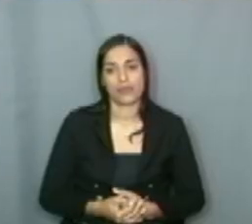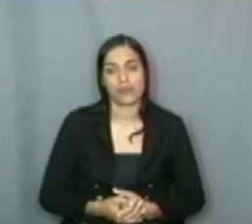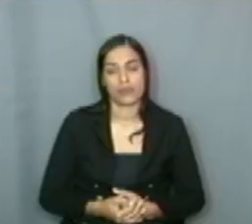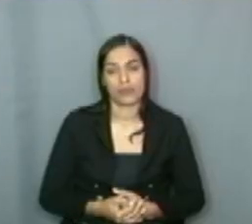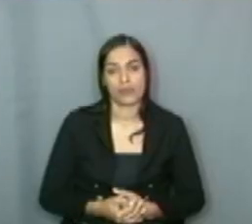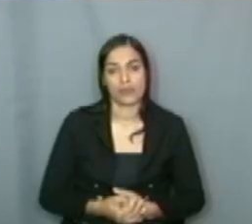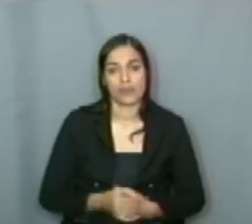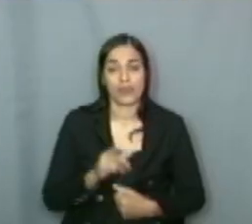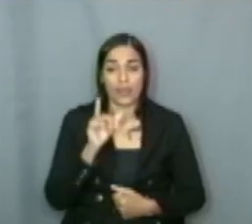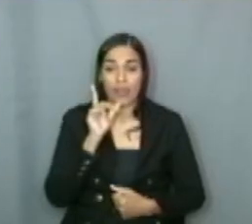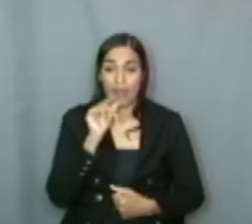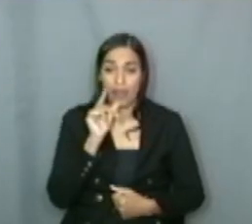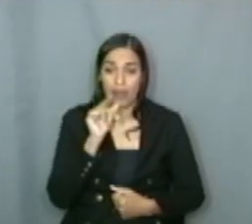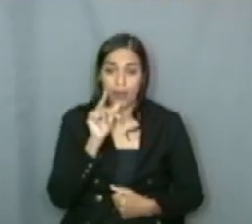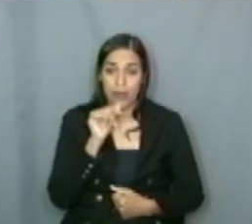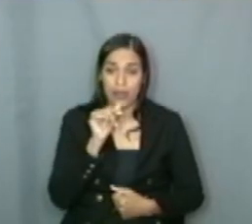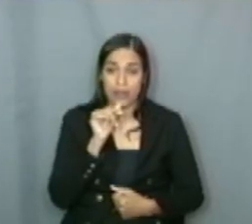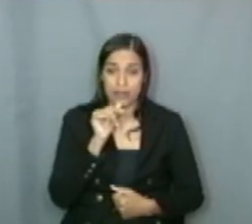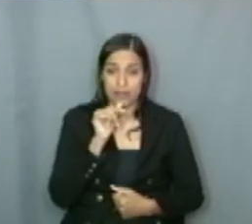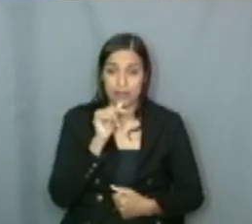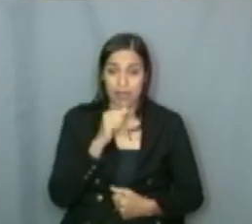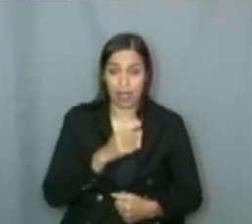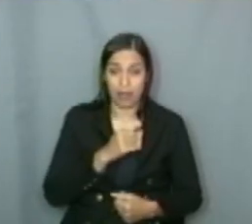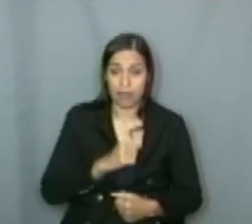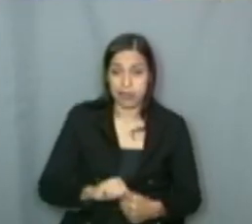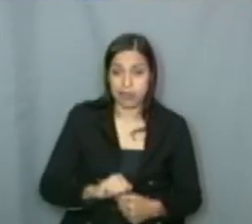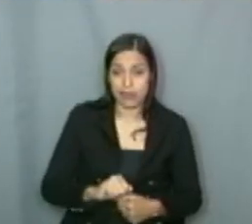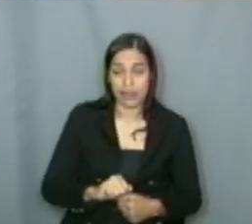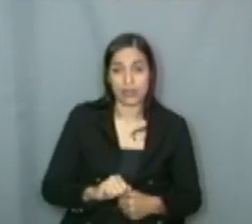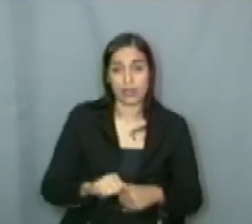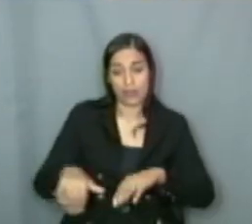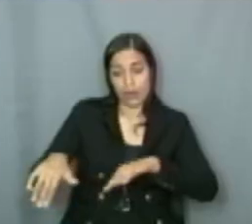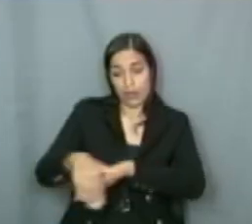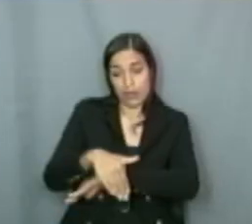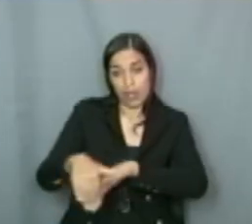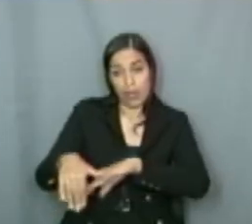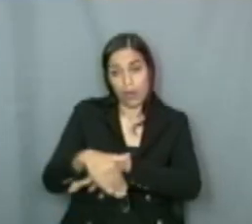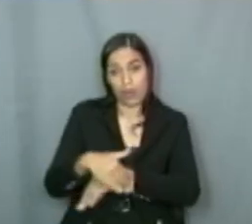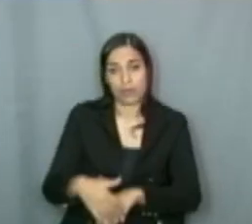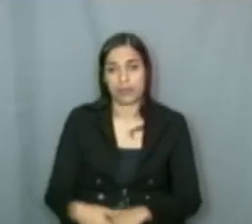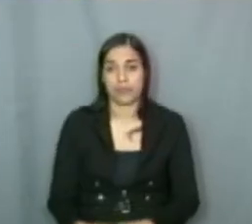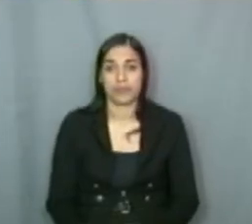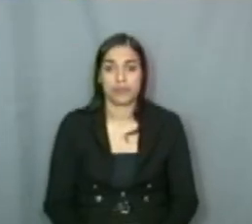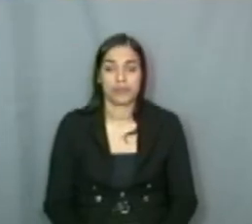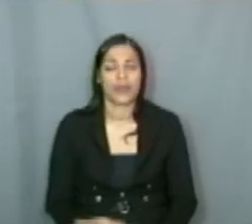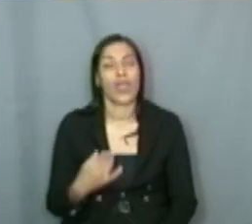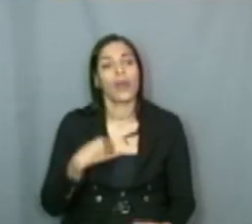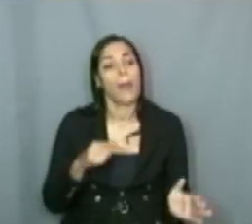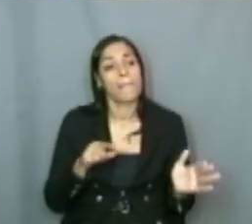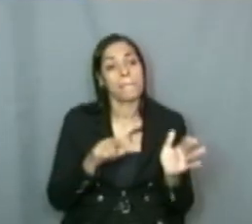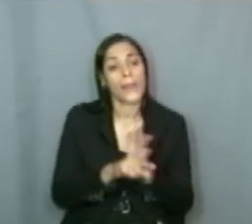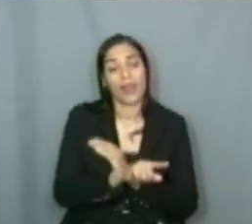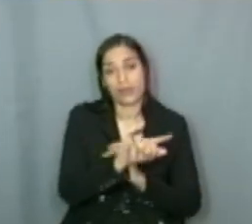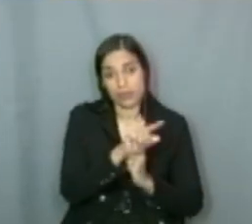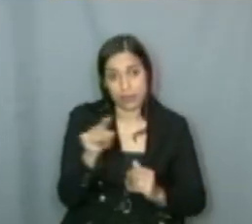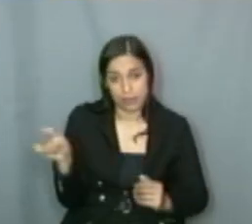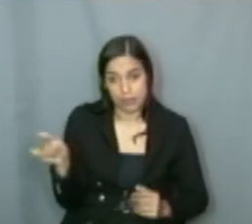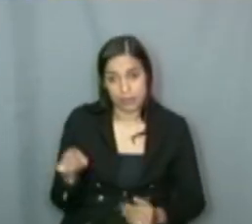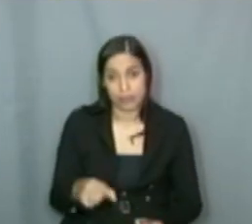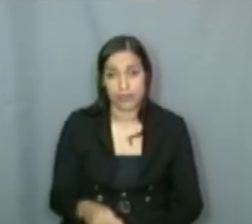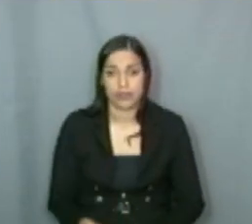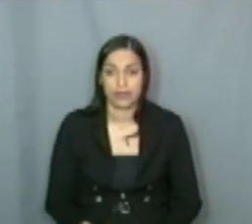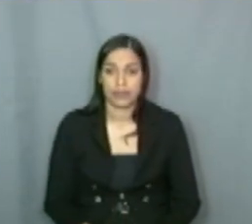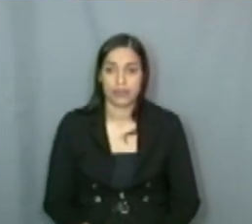Porque tem água de cocô tomando conta da rua. Aí eu pergunto às senhoras e senhores,